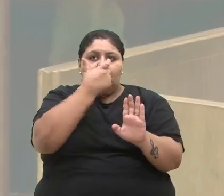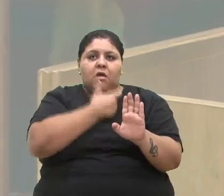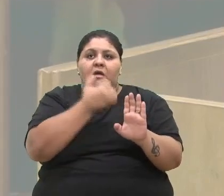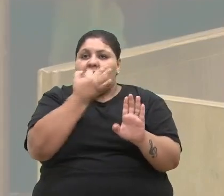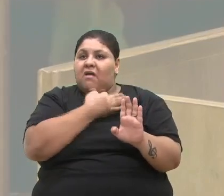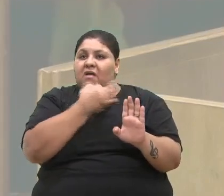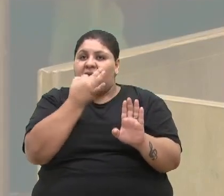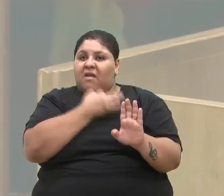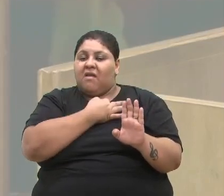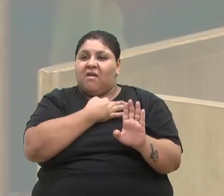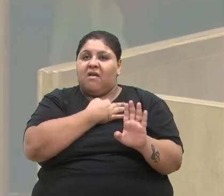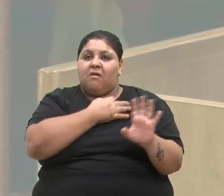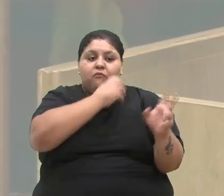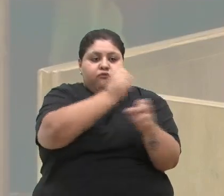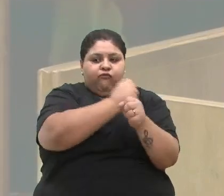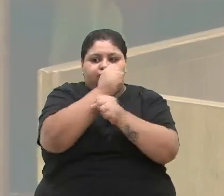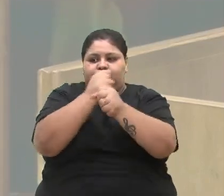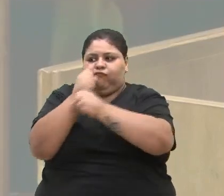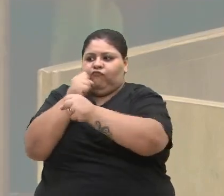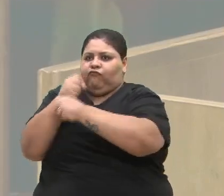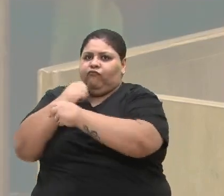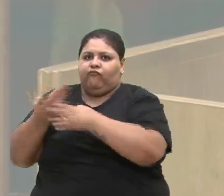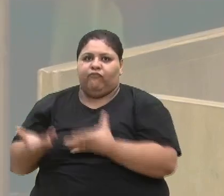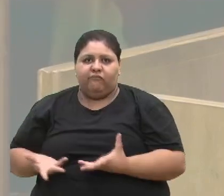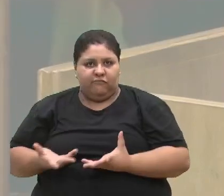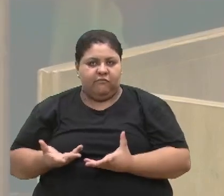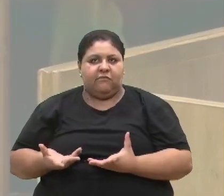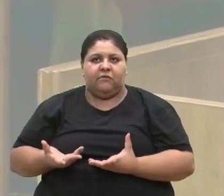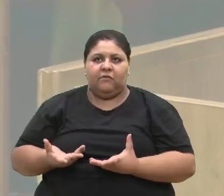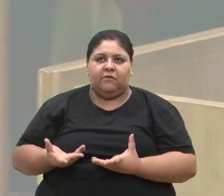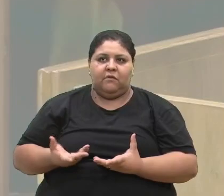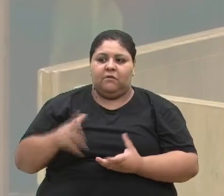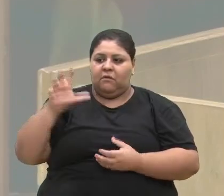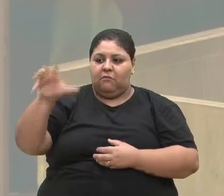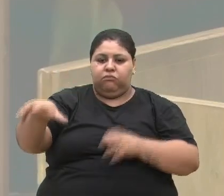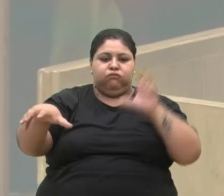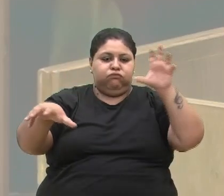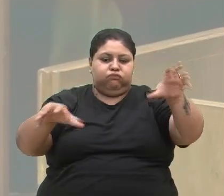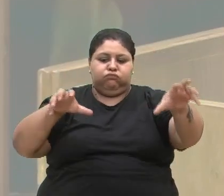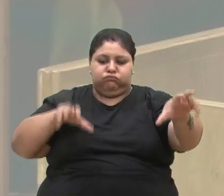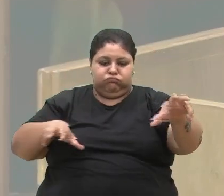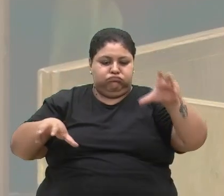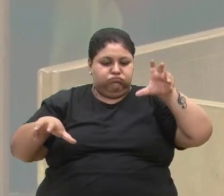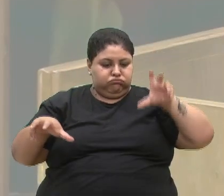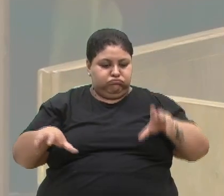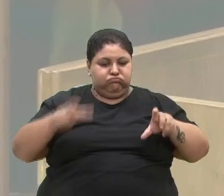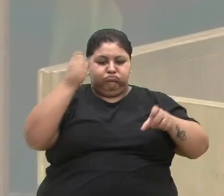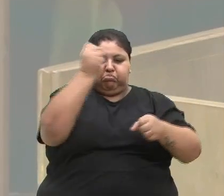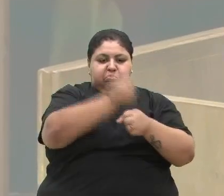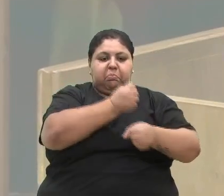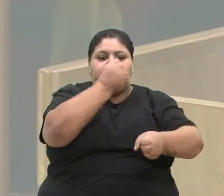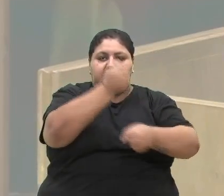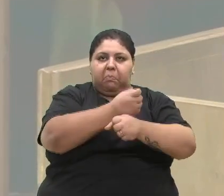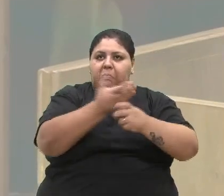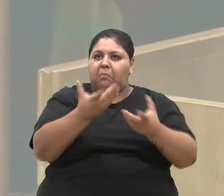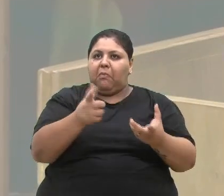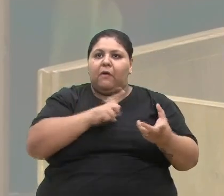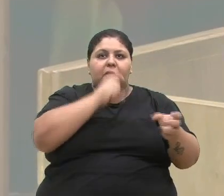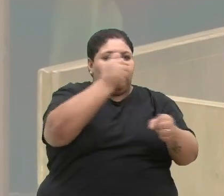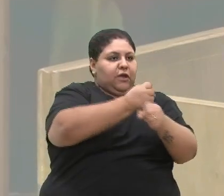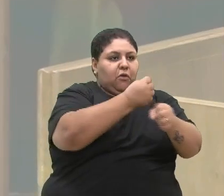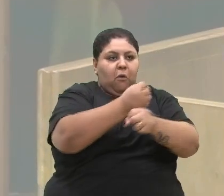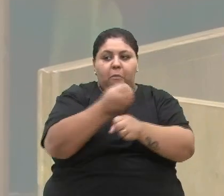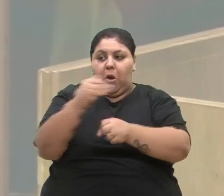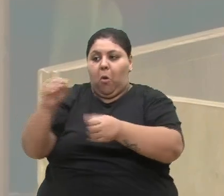virado num canteiro de obras em diversos pontos. Se tu virar, os 4 cantos da cidade estão com obras. O que não tem obra tem